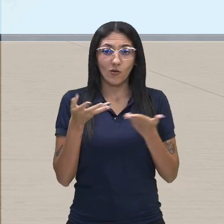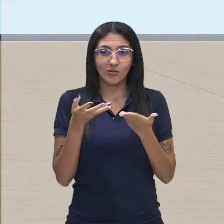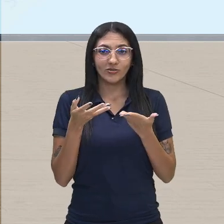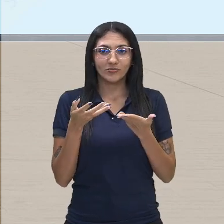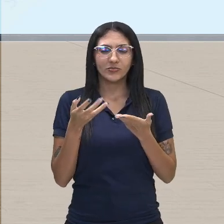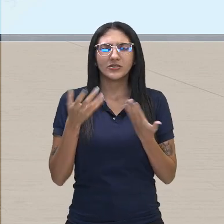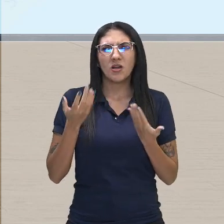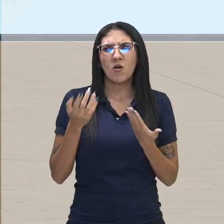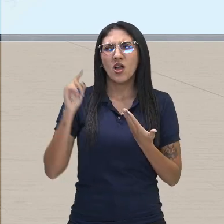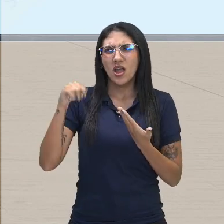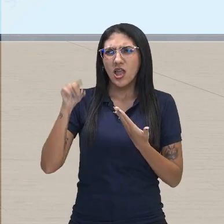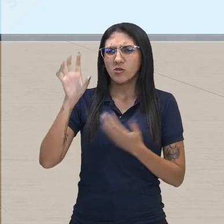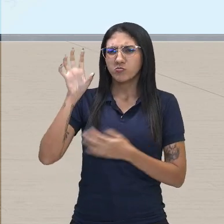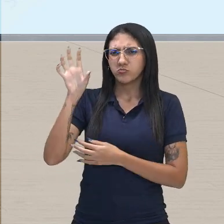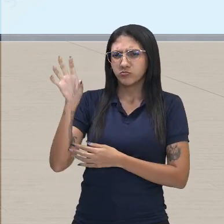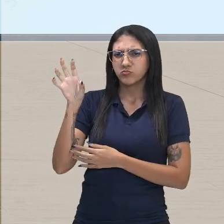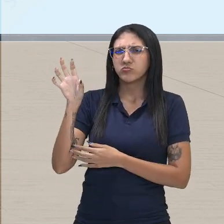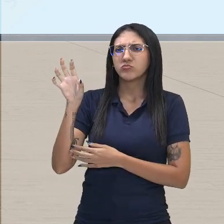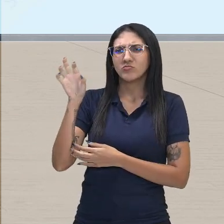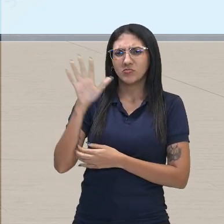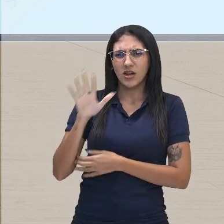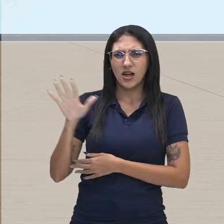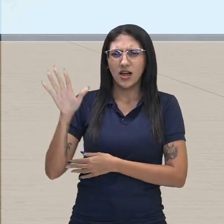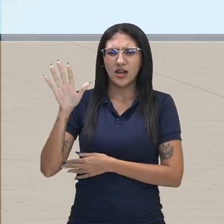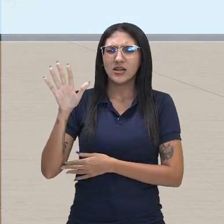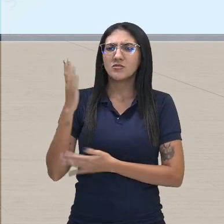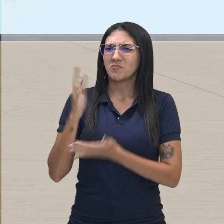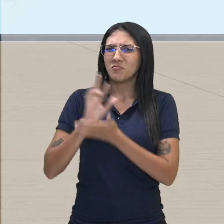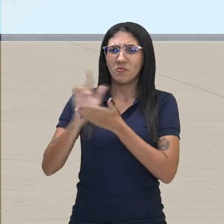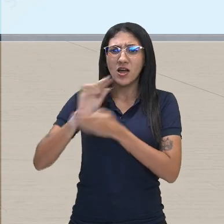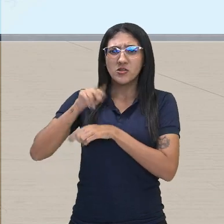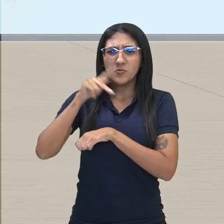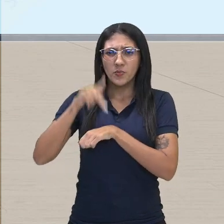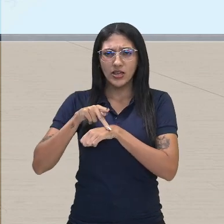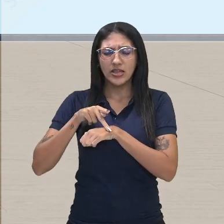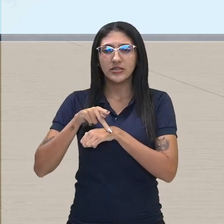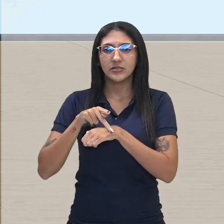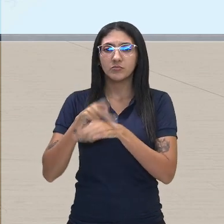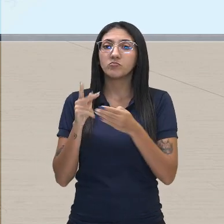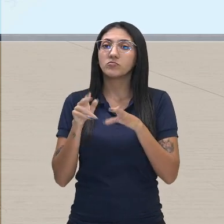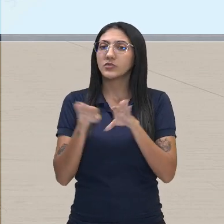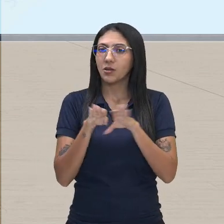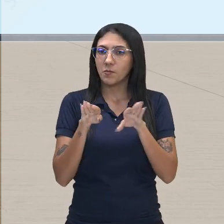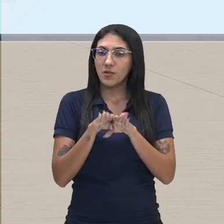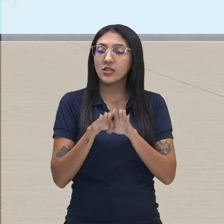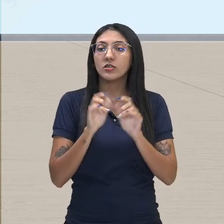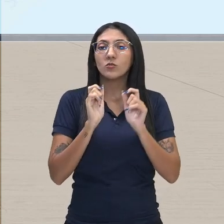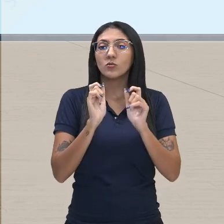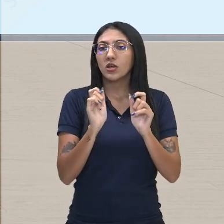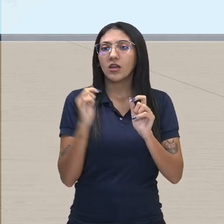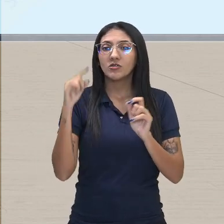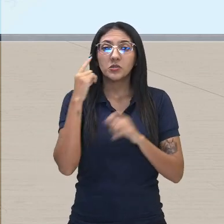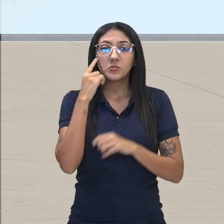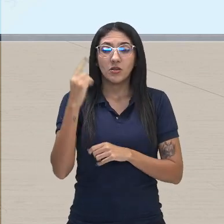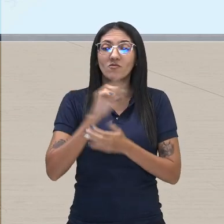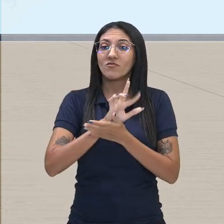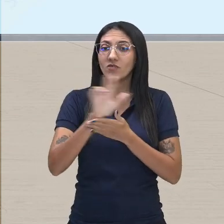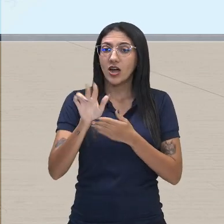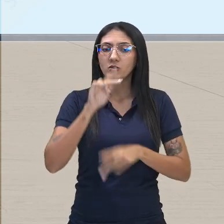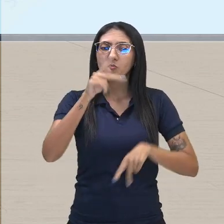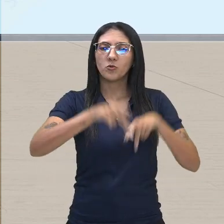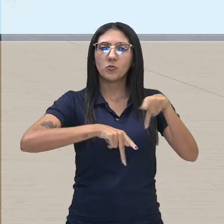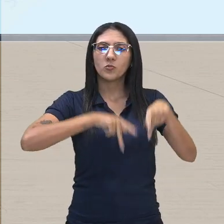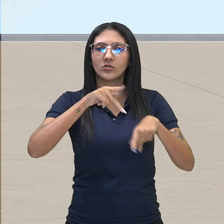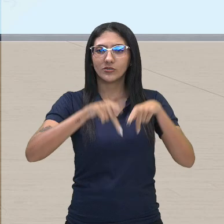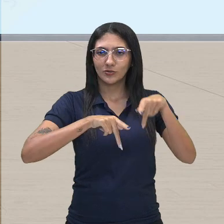já que é um continente com tantos países, logicamente nós vamos ter também diversos povos que